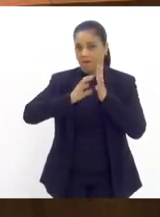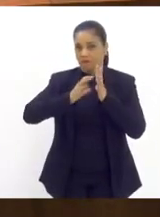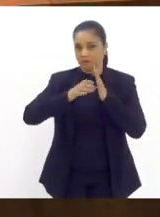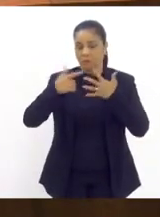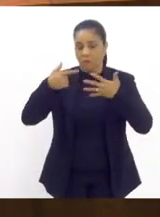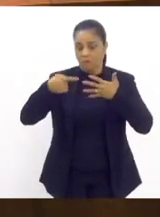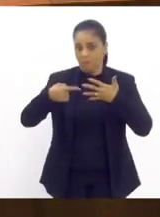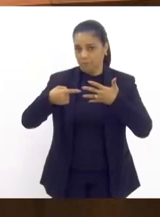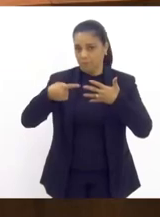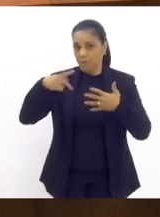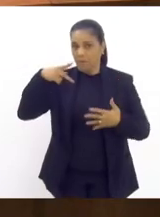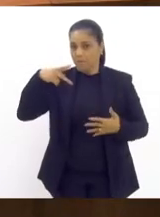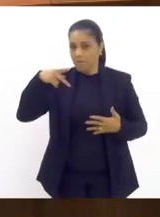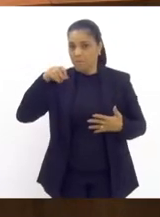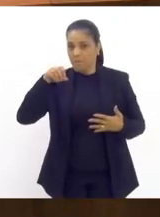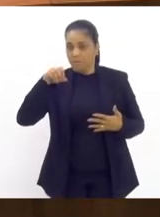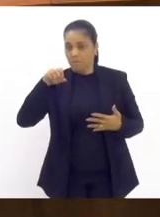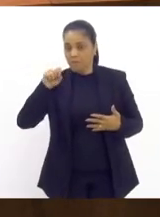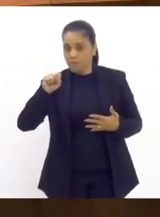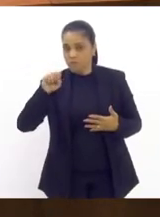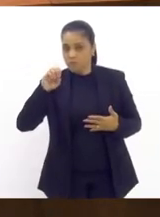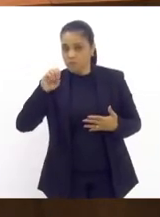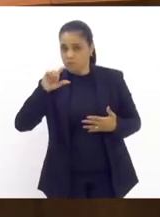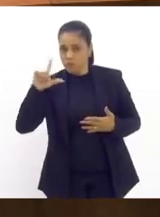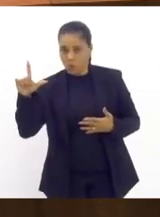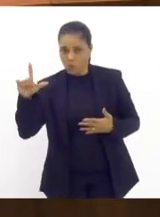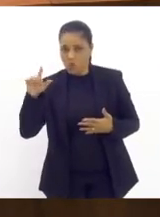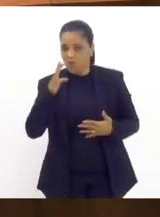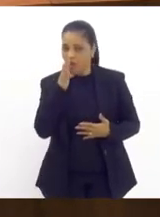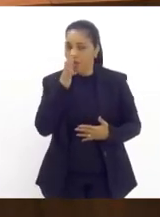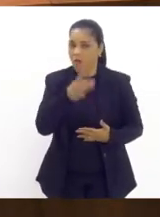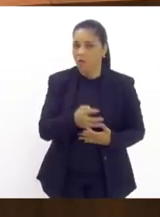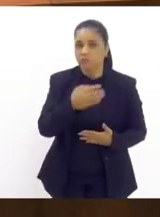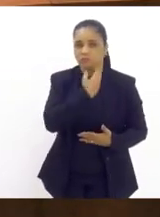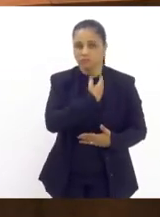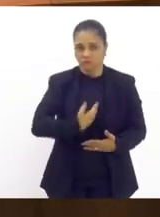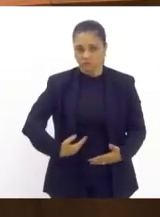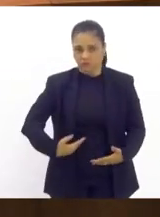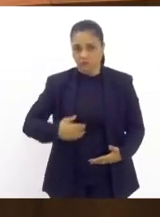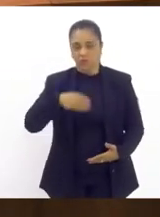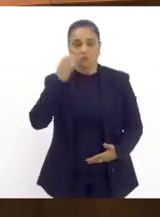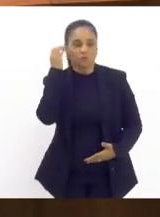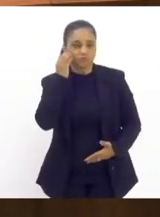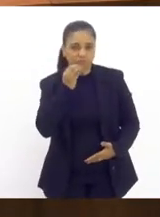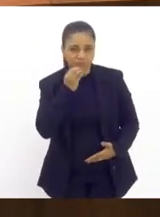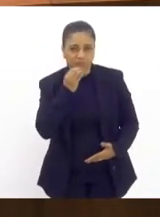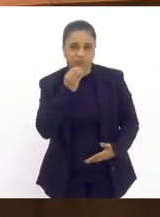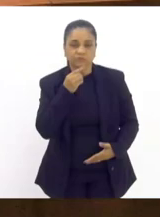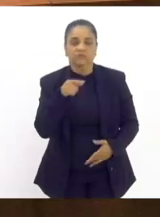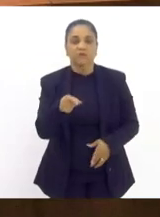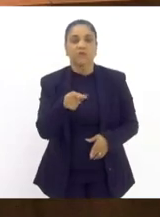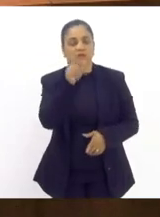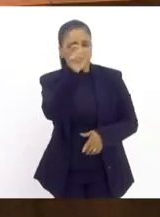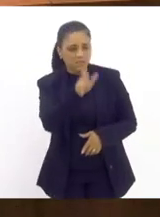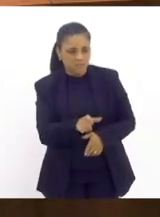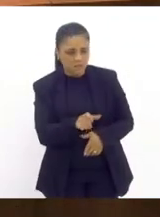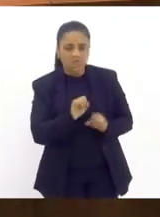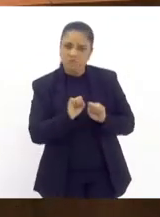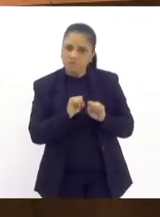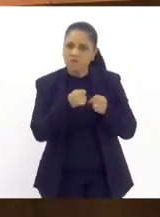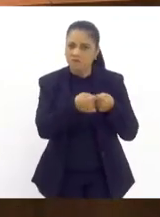são caluniosos injuriosos ao Governador então mais do que sair em defesa por exemplo da pessoa física do governador